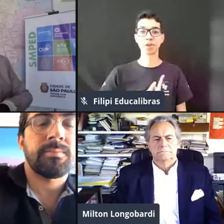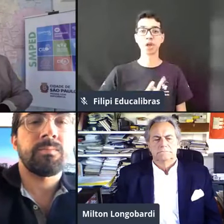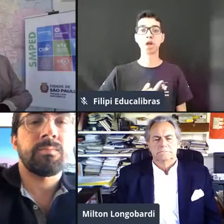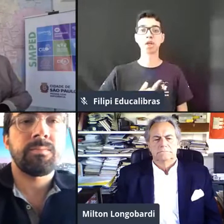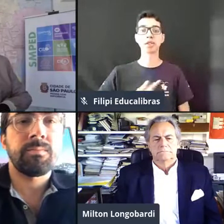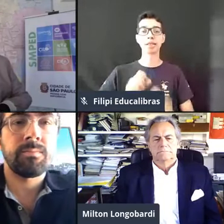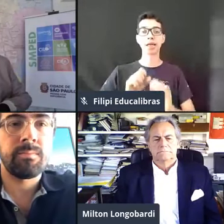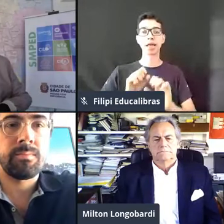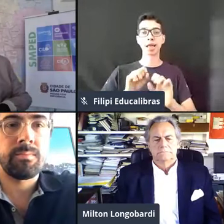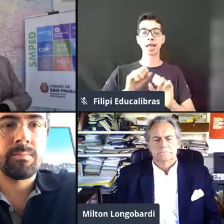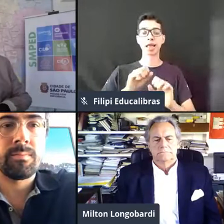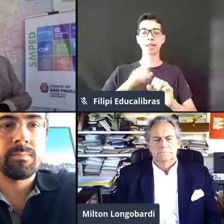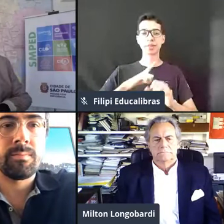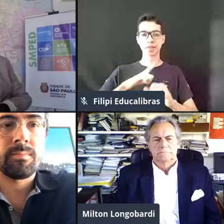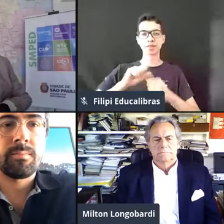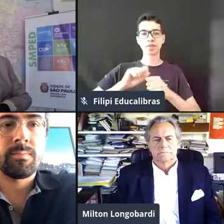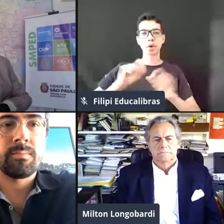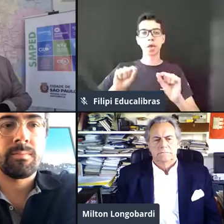abril.